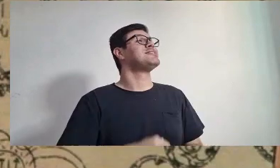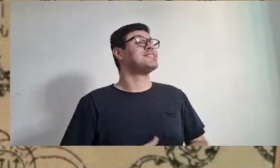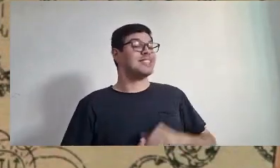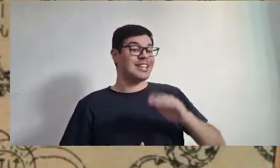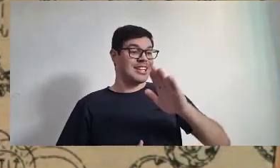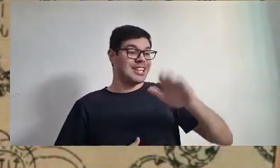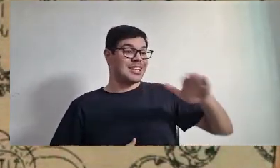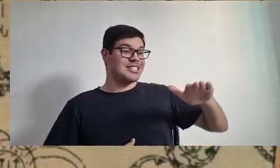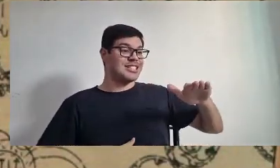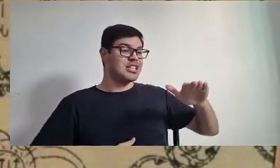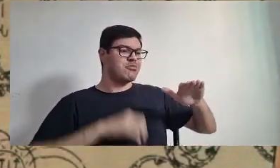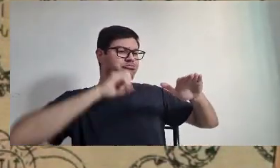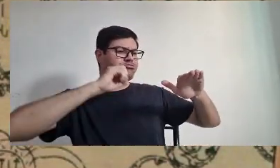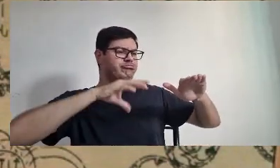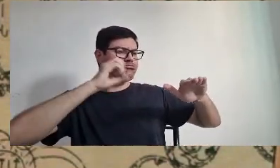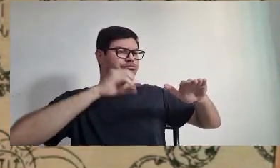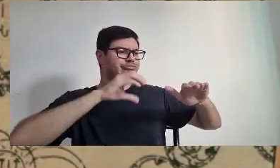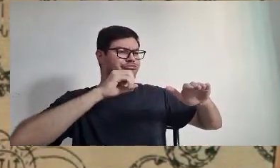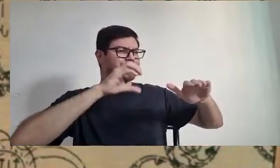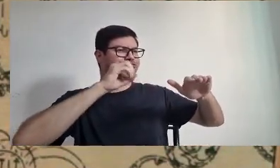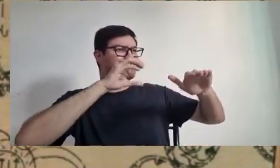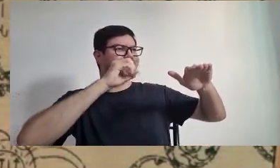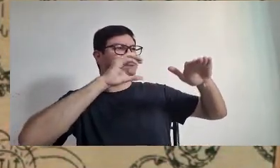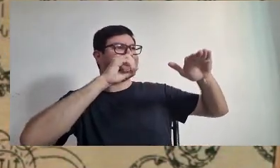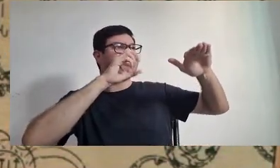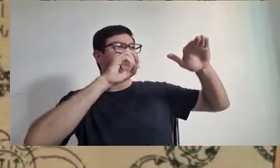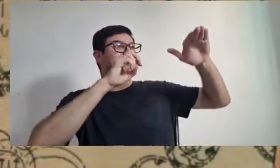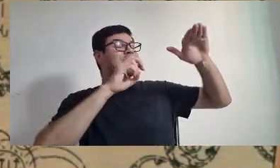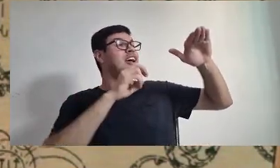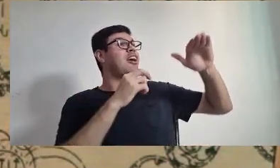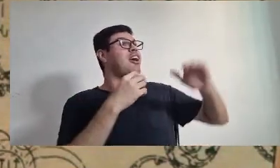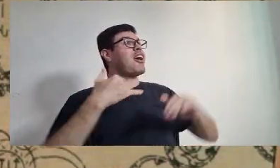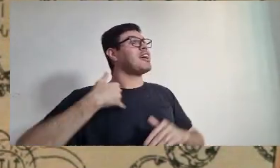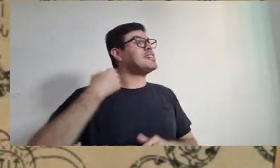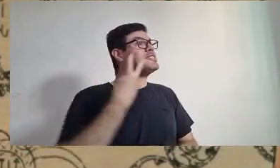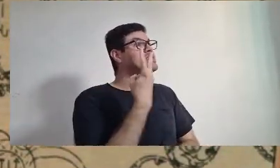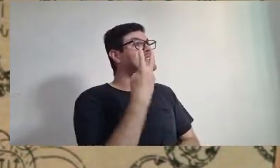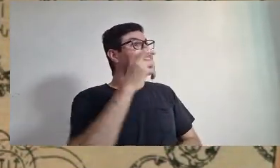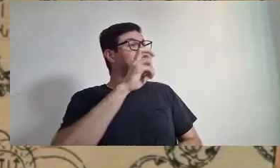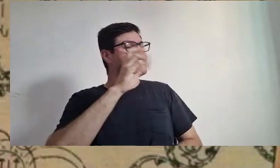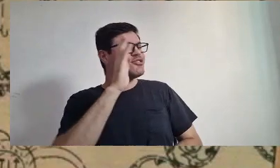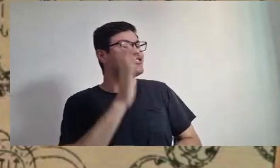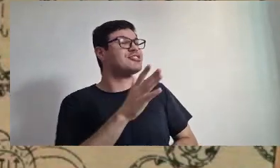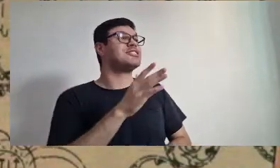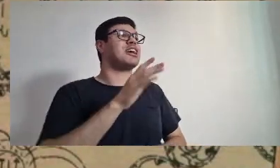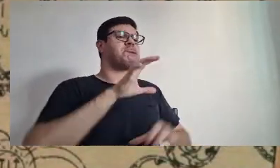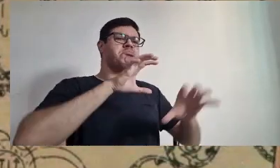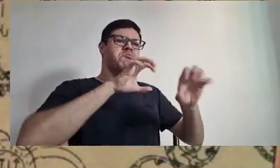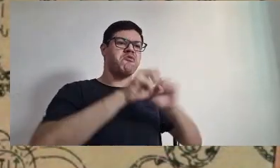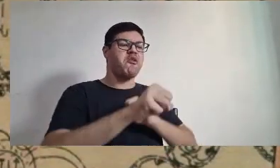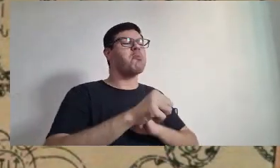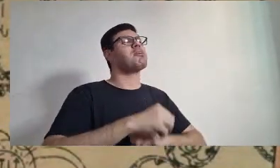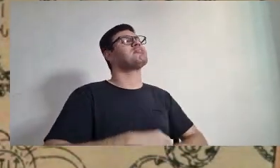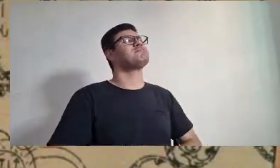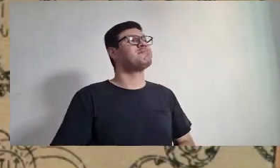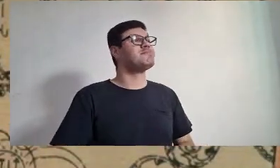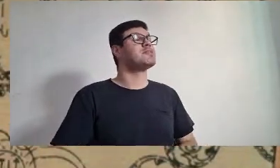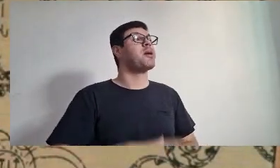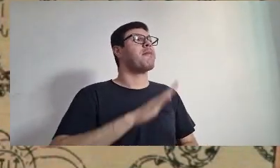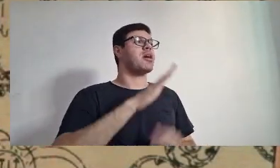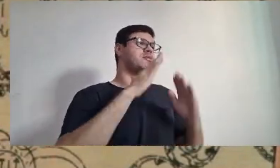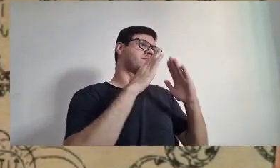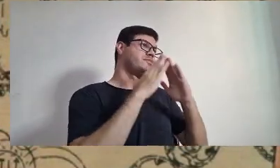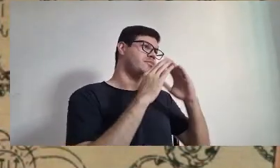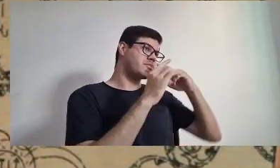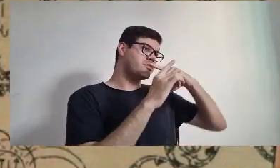criancinhas que eu apresentei quando nasceram. Hoje estão com 25 anos e estão se formando a médicos. Só que a